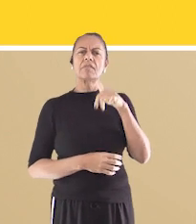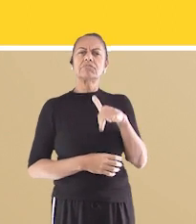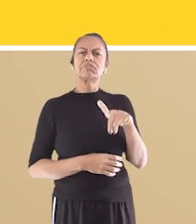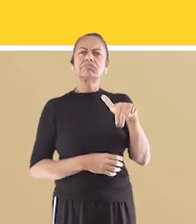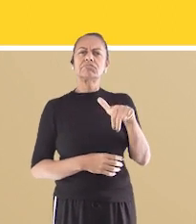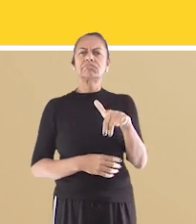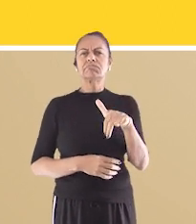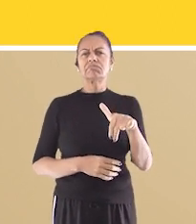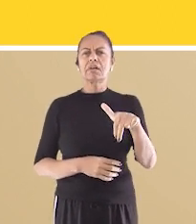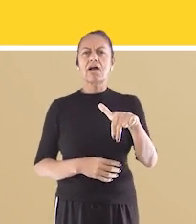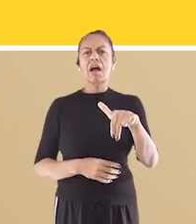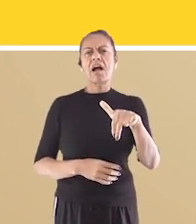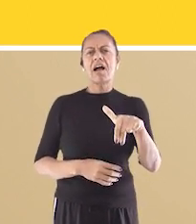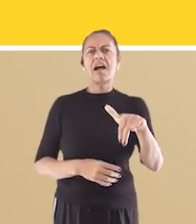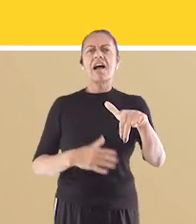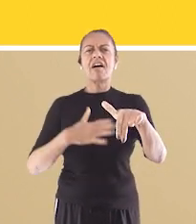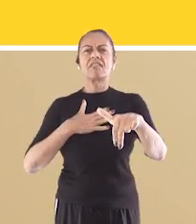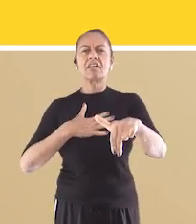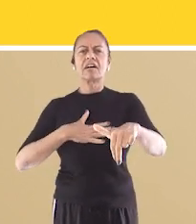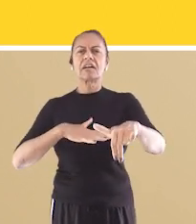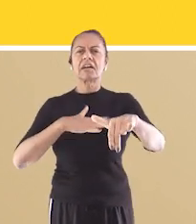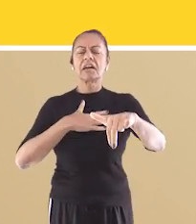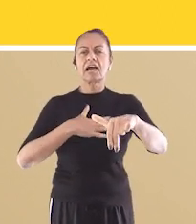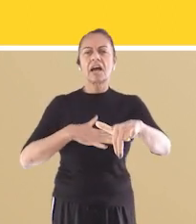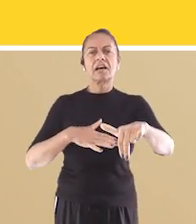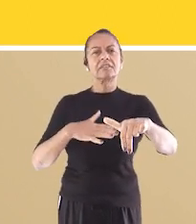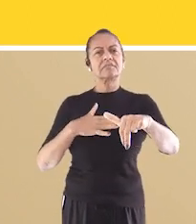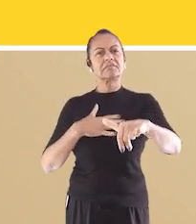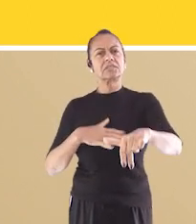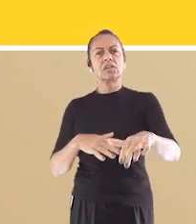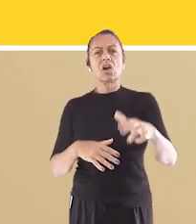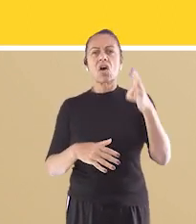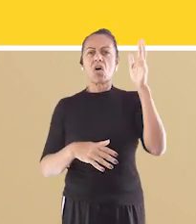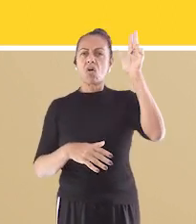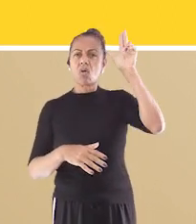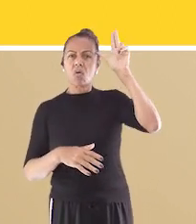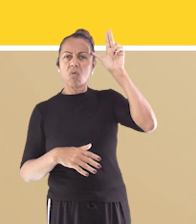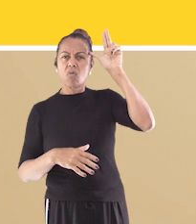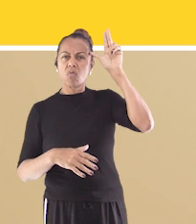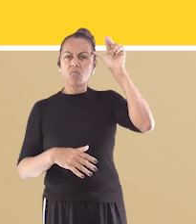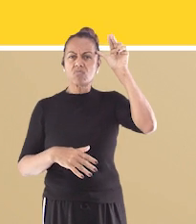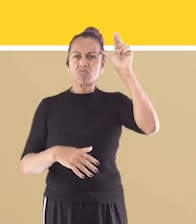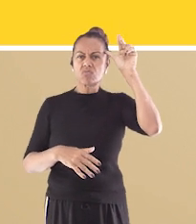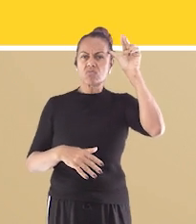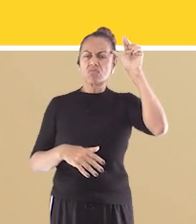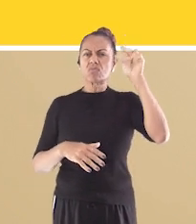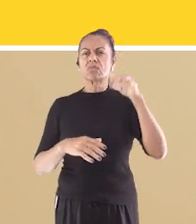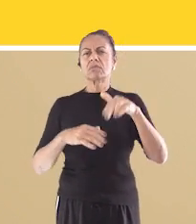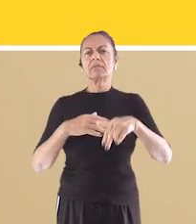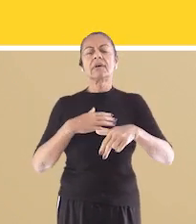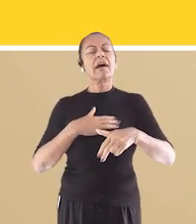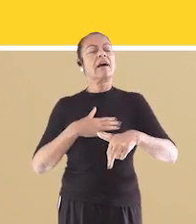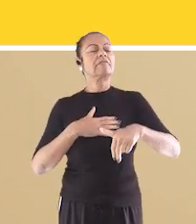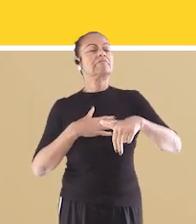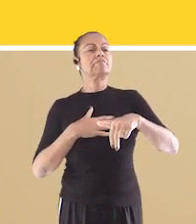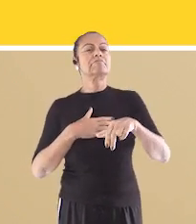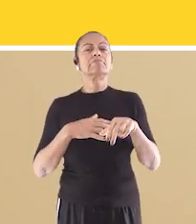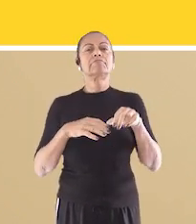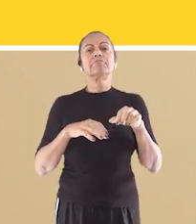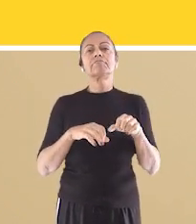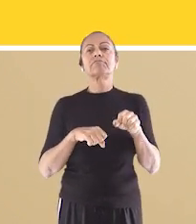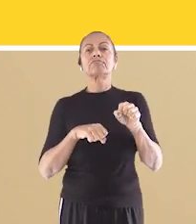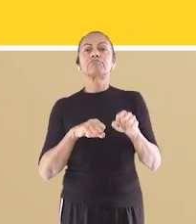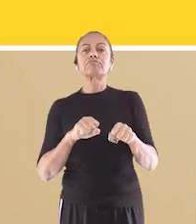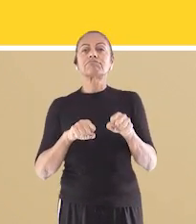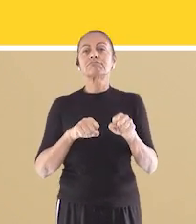vai devagar, um cachorro vai devagar, um burro vai devagar. Devagar, as janelas